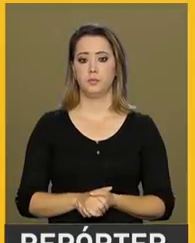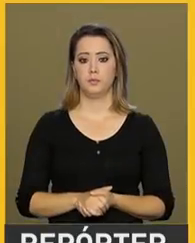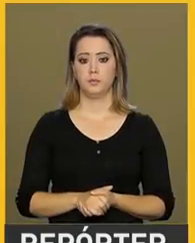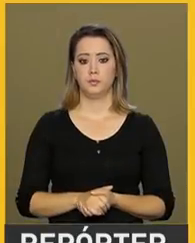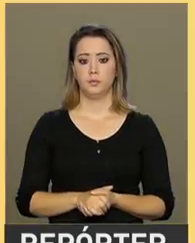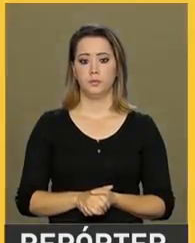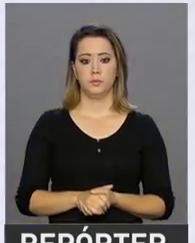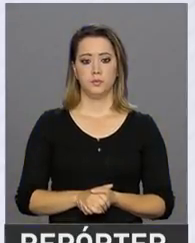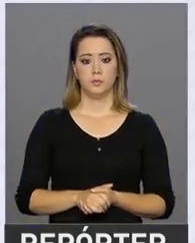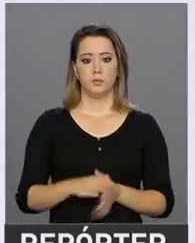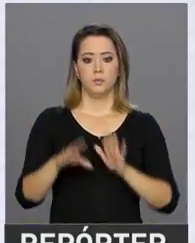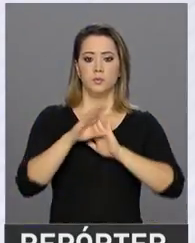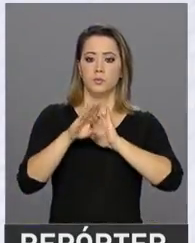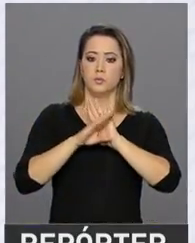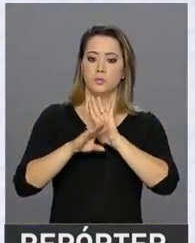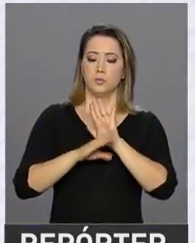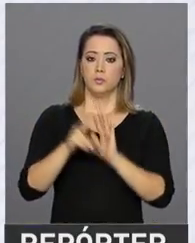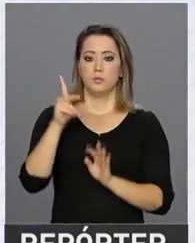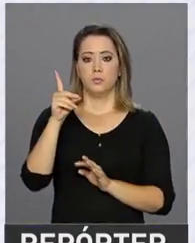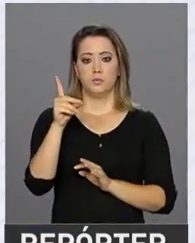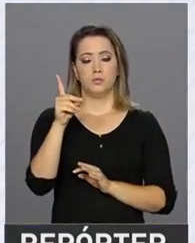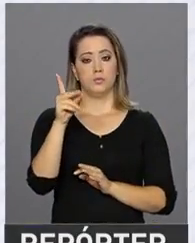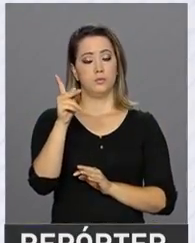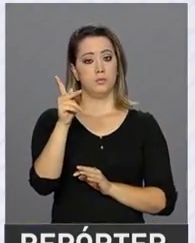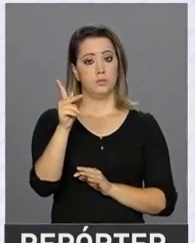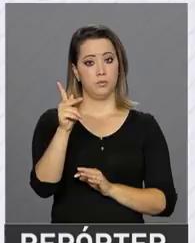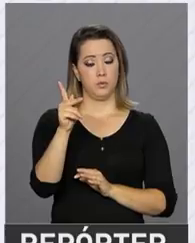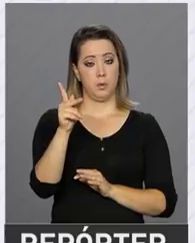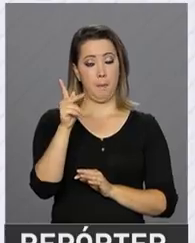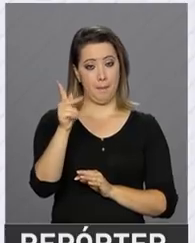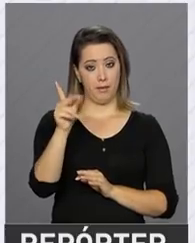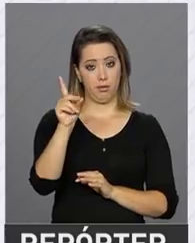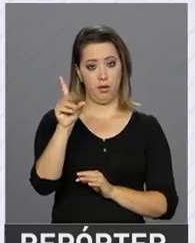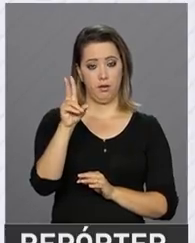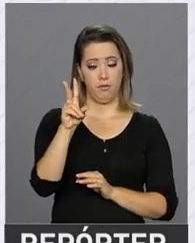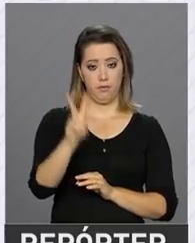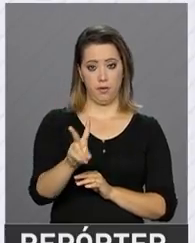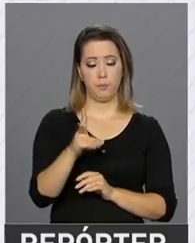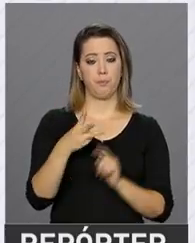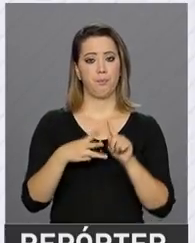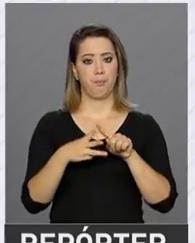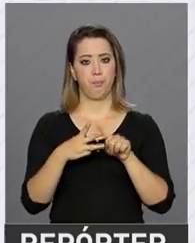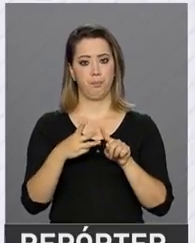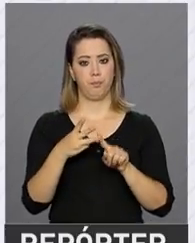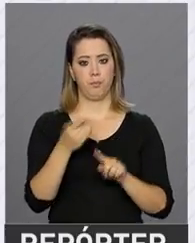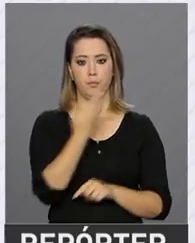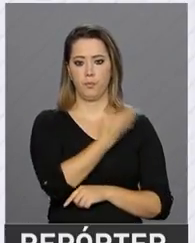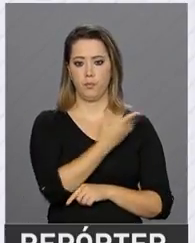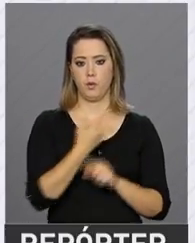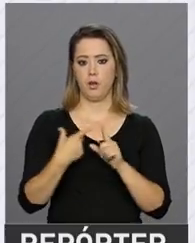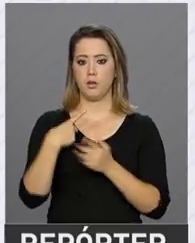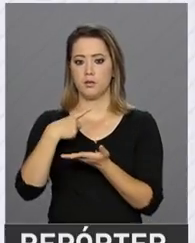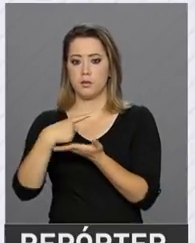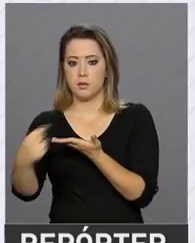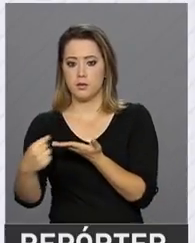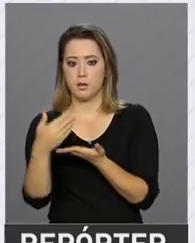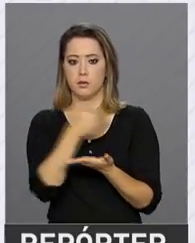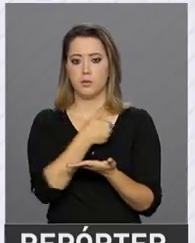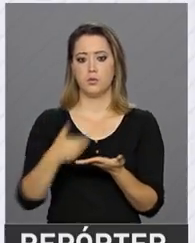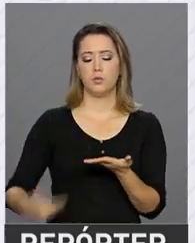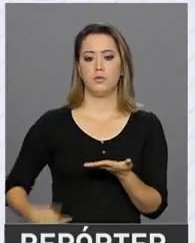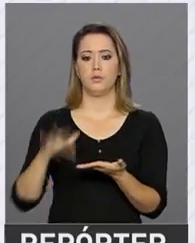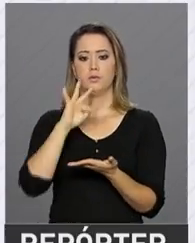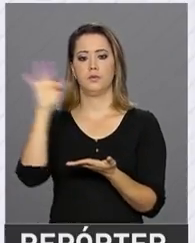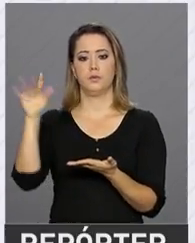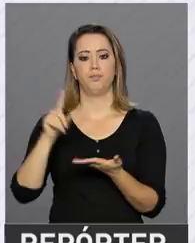dias o programa de ligamento voluntário prevê três opções a saída do servidor público do governo